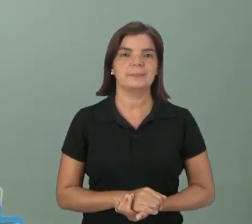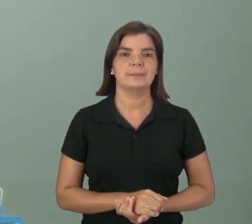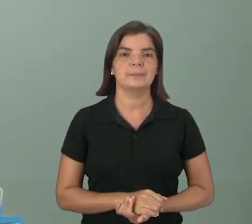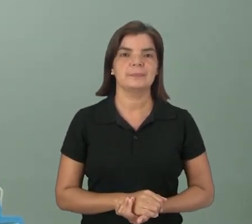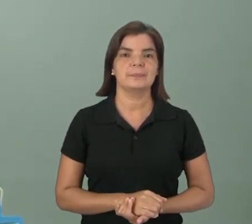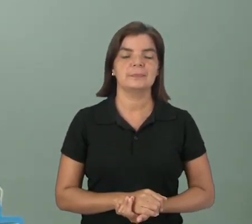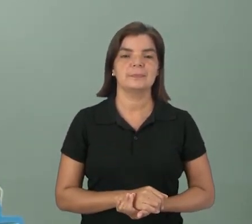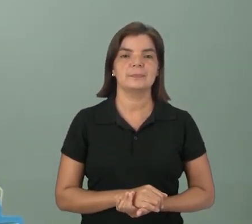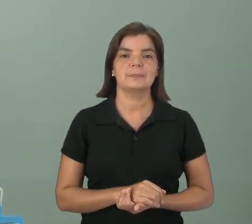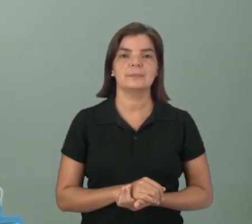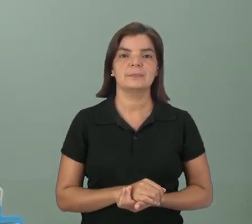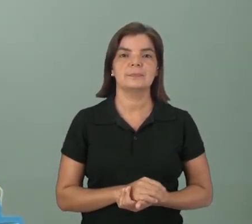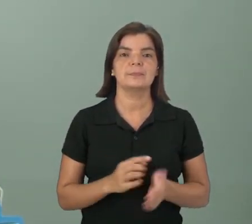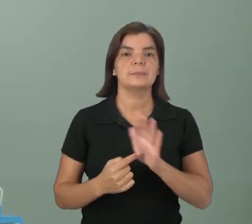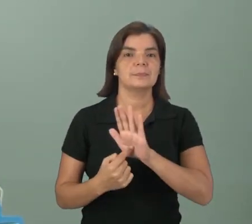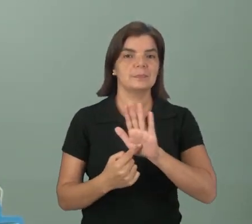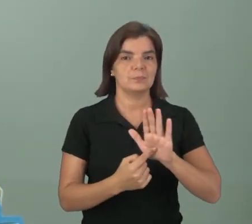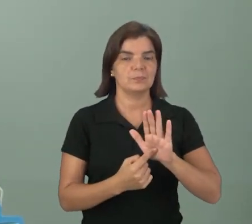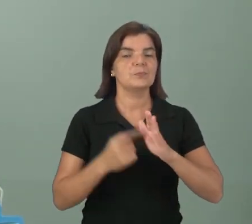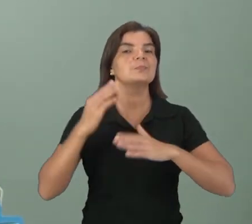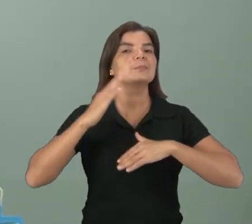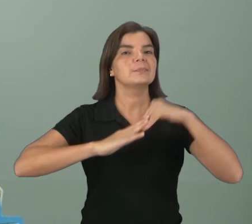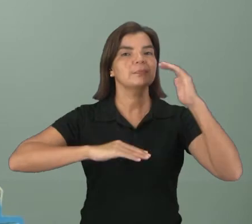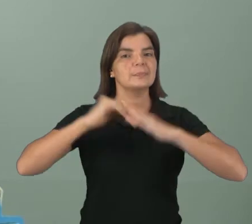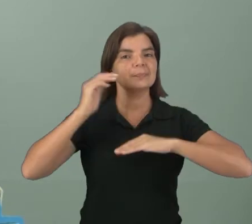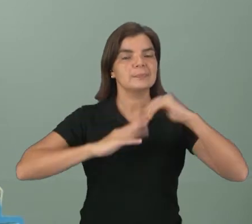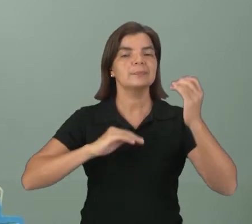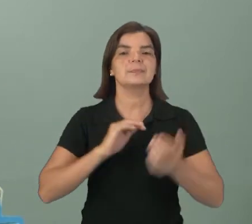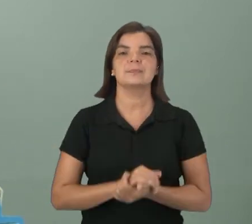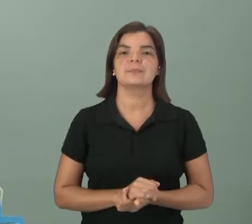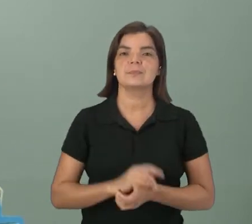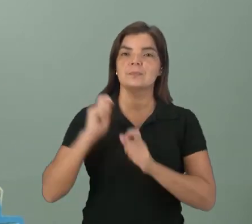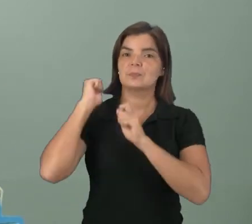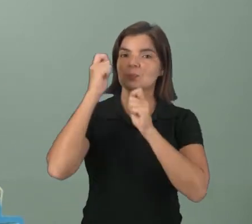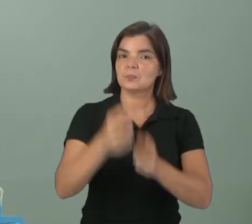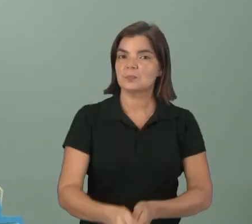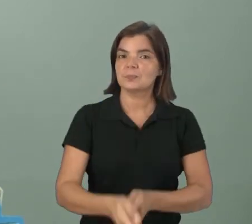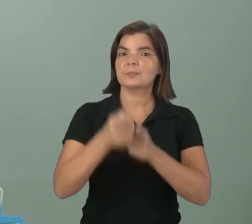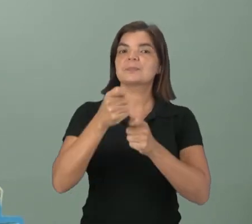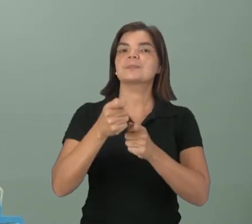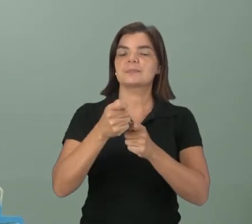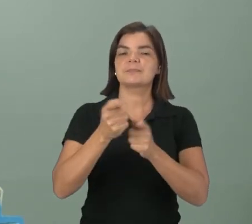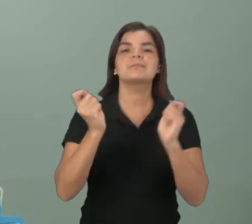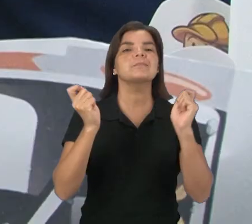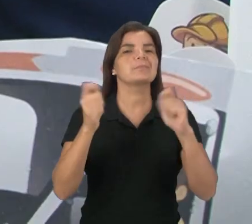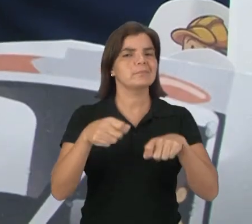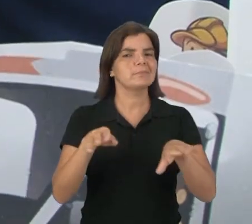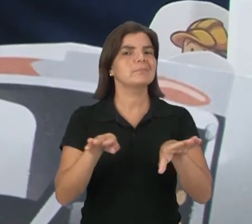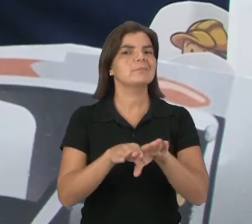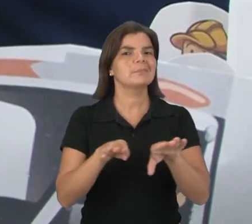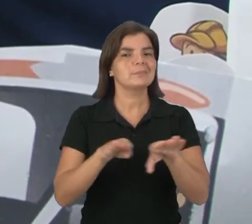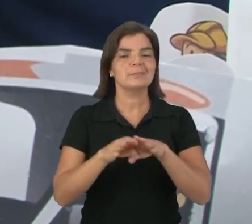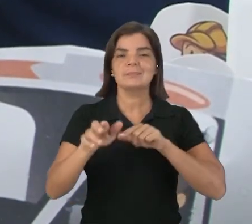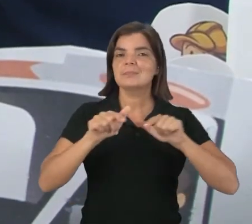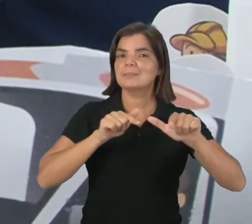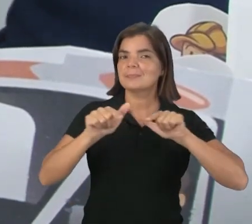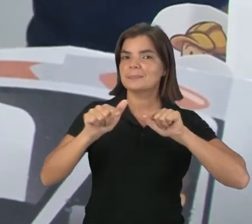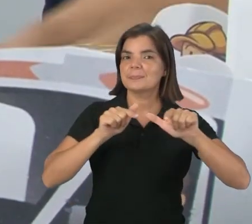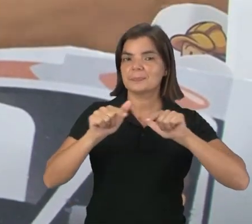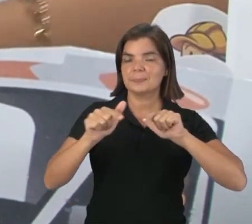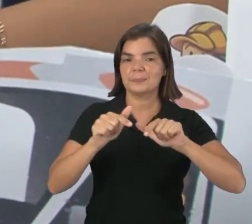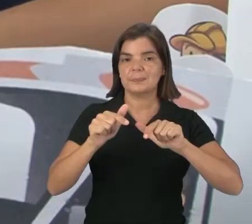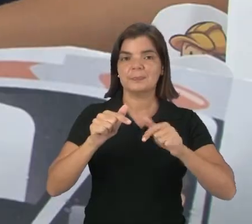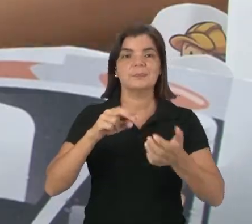vamos eu vou mostrar aqui para vocês mais um profissional isso aqui é o pescador pescador pode exercer suas atividades